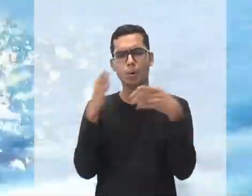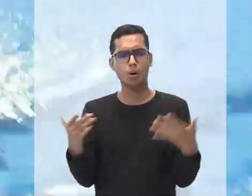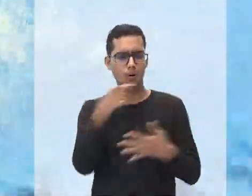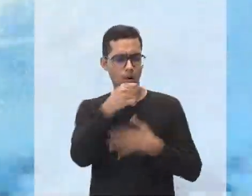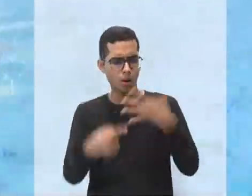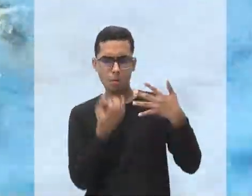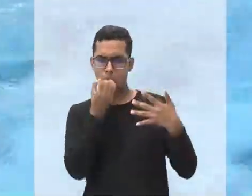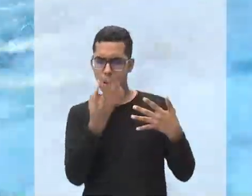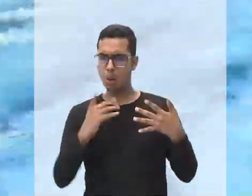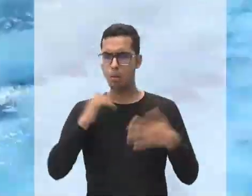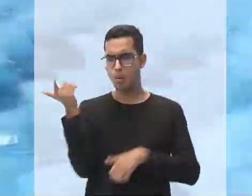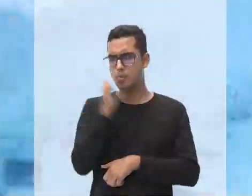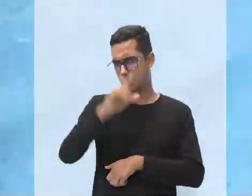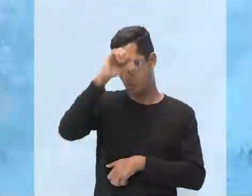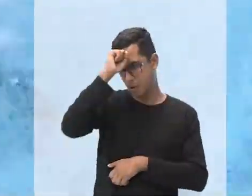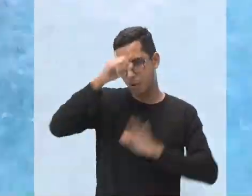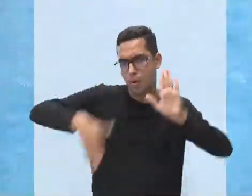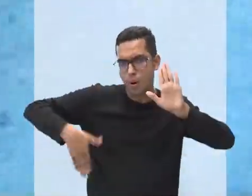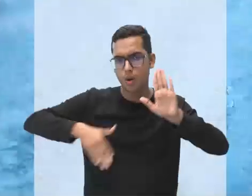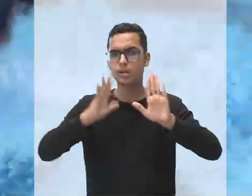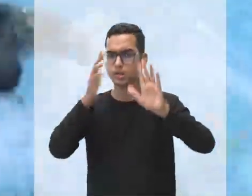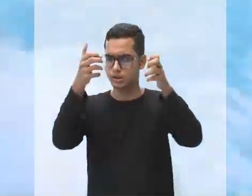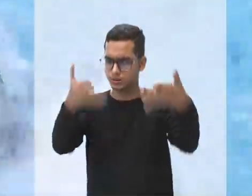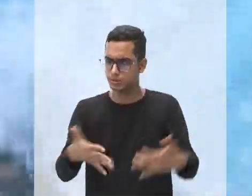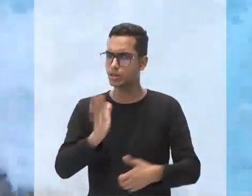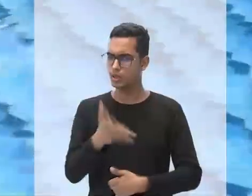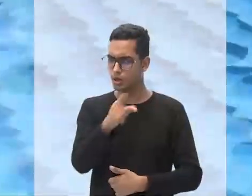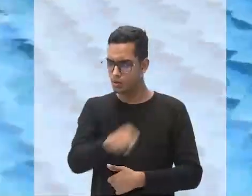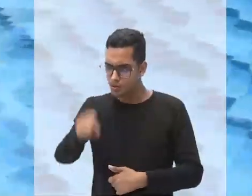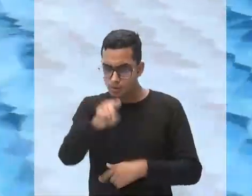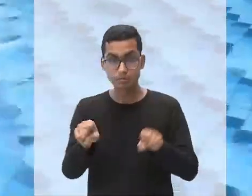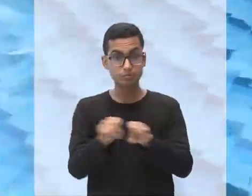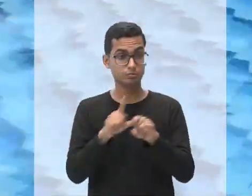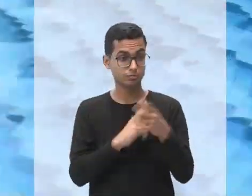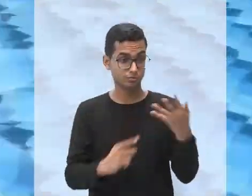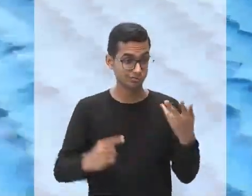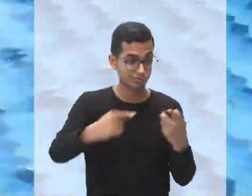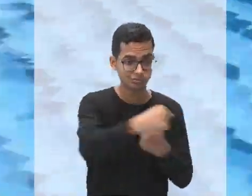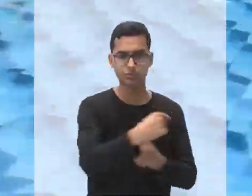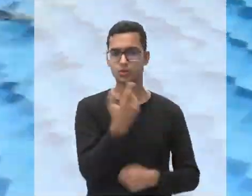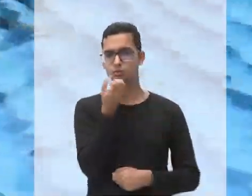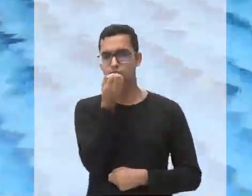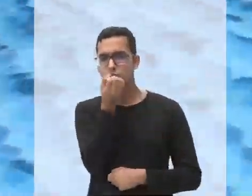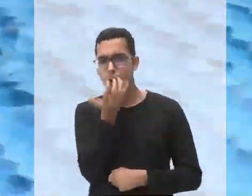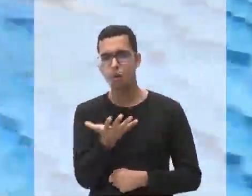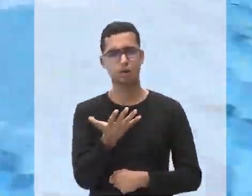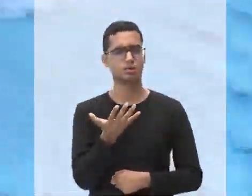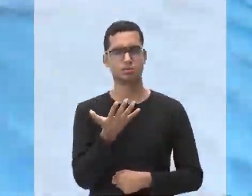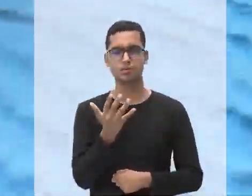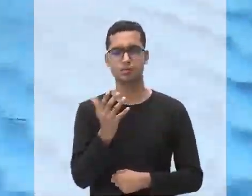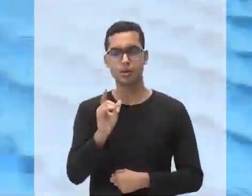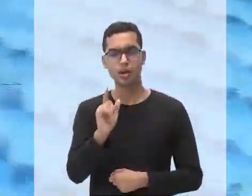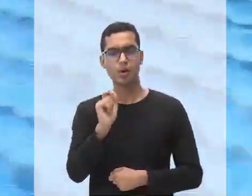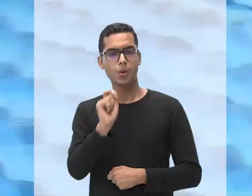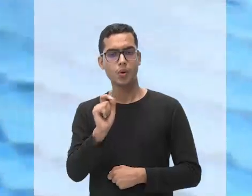nado peito. Bem interessante, né? E a respiração ocorre quando? Justamente nessa saída dele,